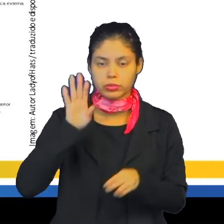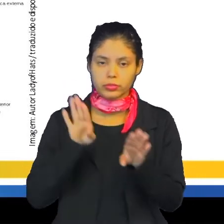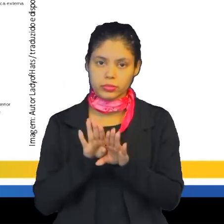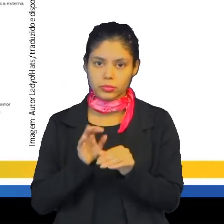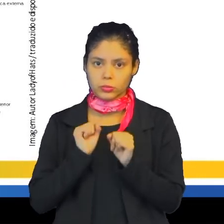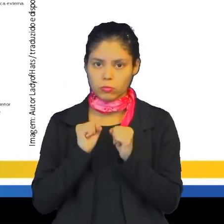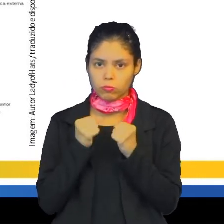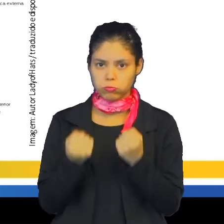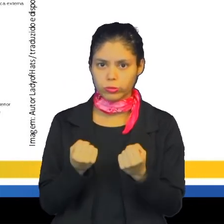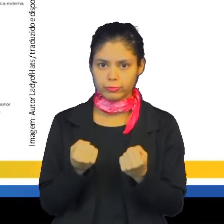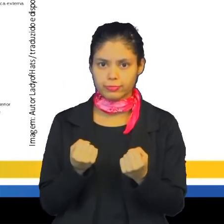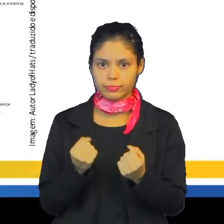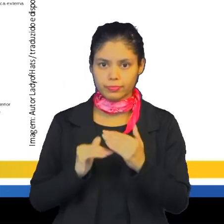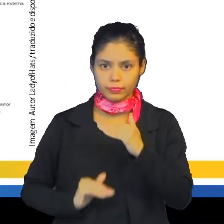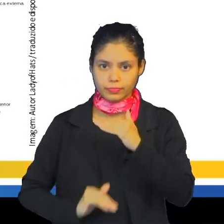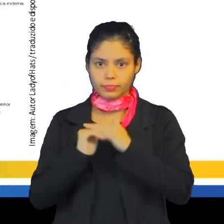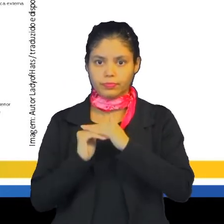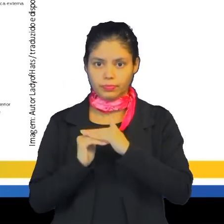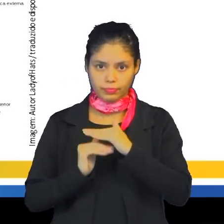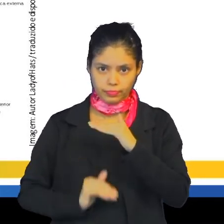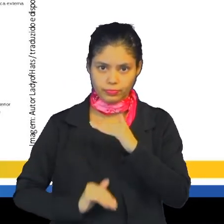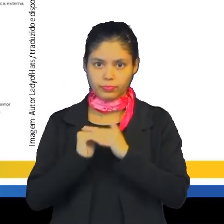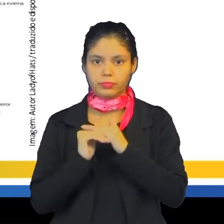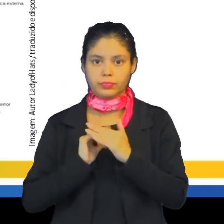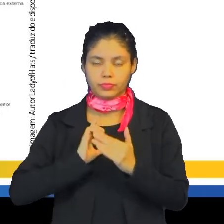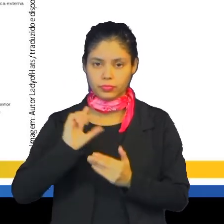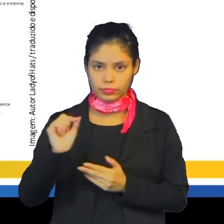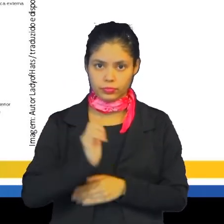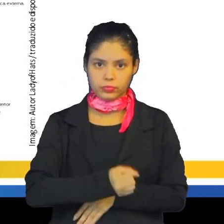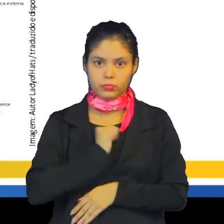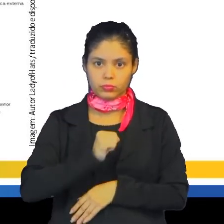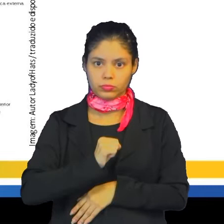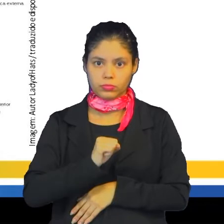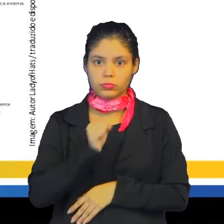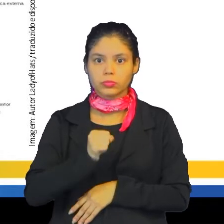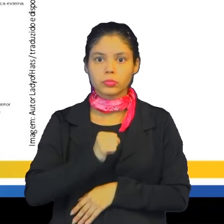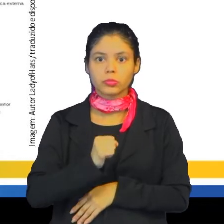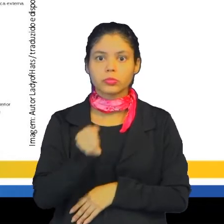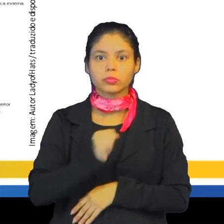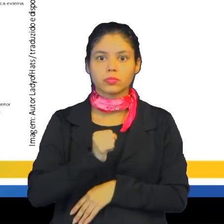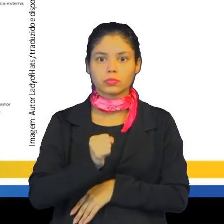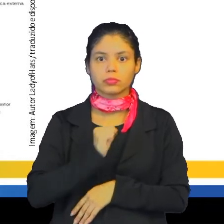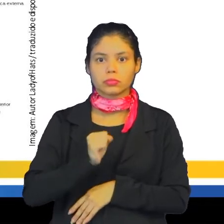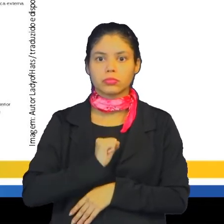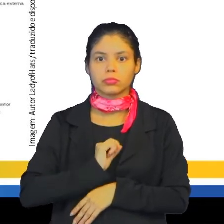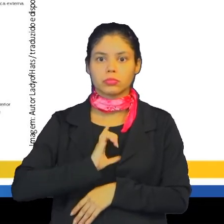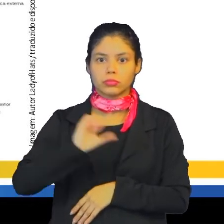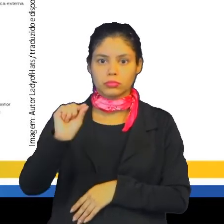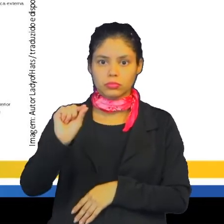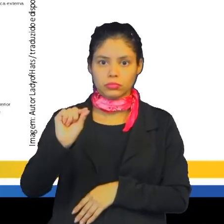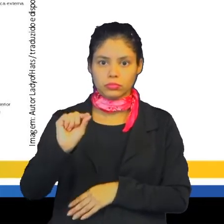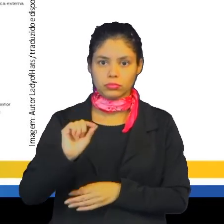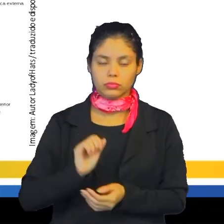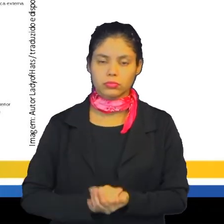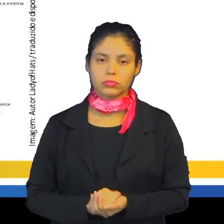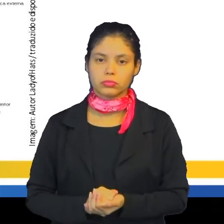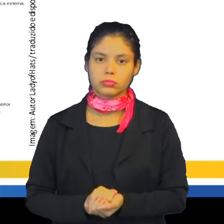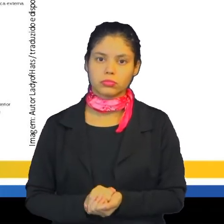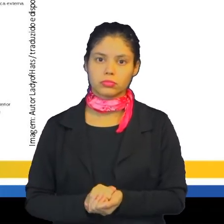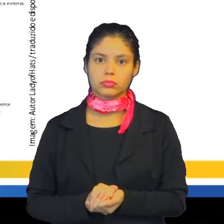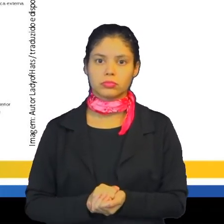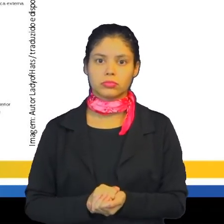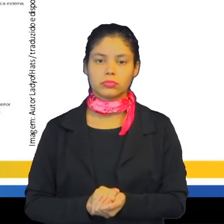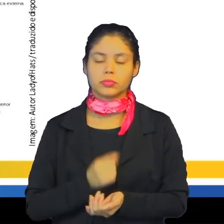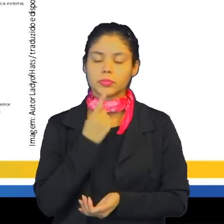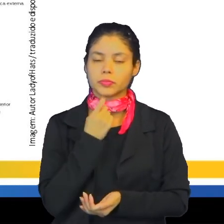elas suportam aí altas pressões, principalmente quando esse sangue ele sai do coração. Então, quando ele sai do coração, o coração ele joga pela sua artéria